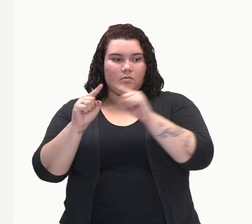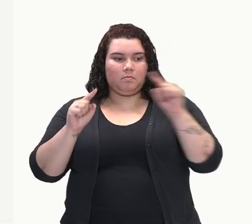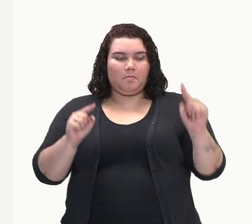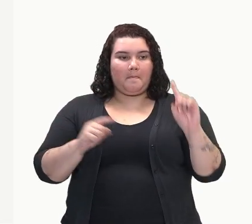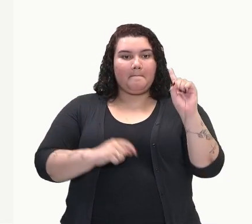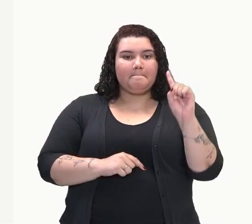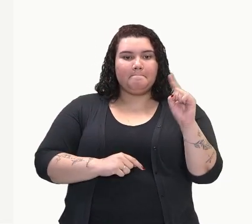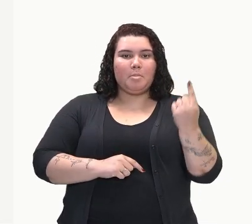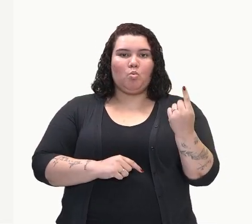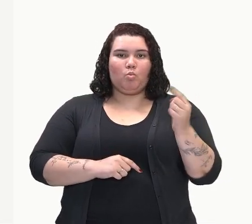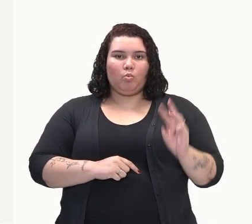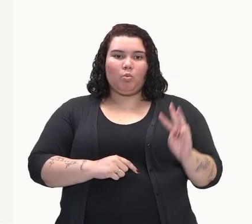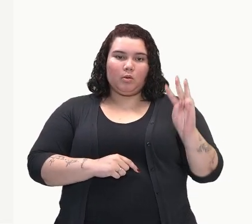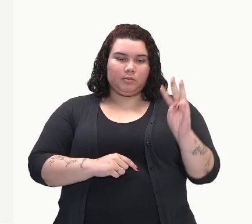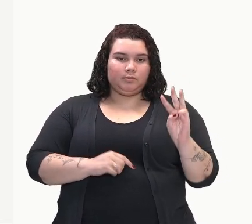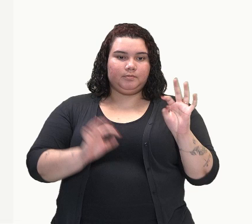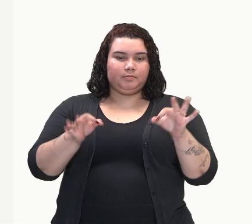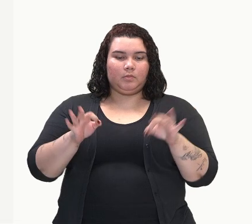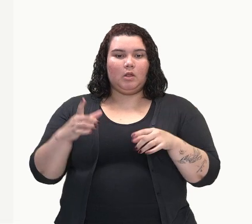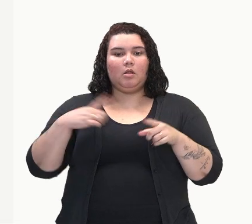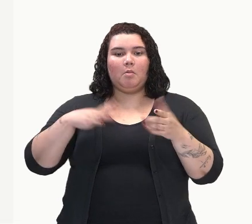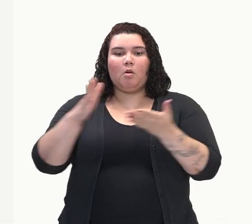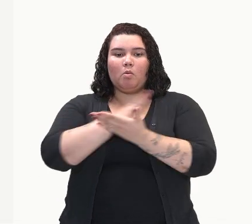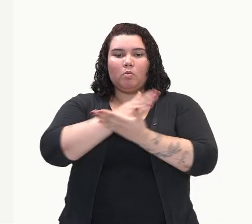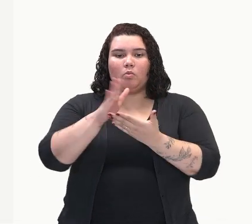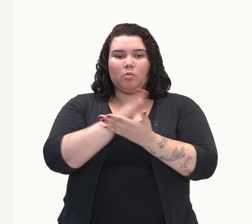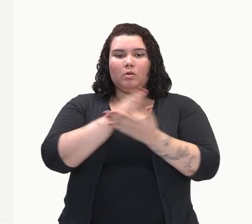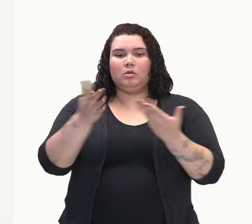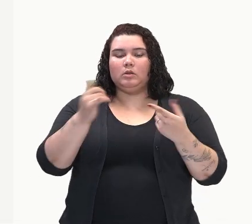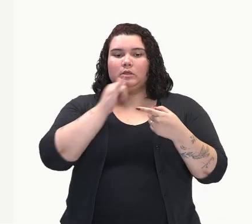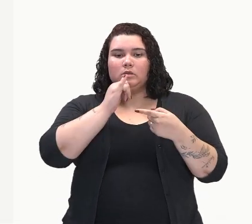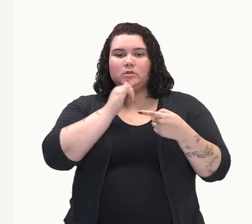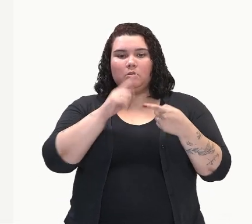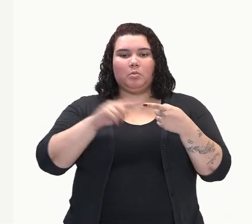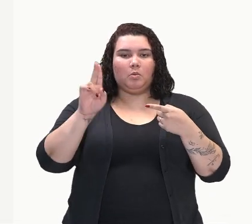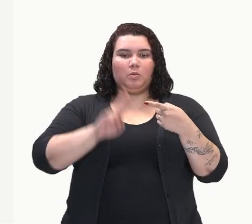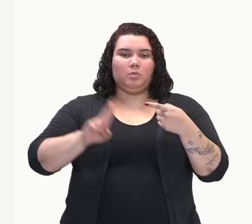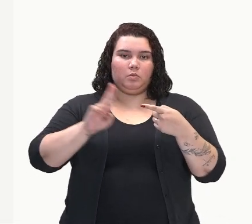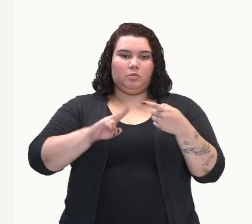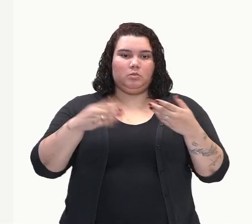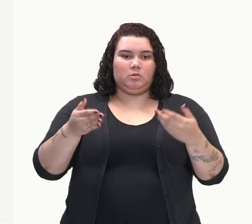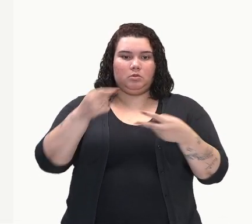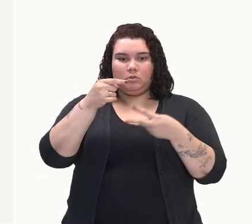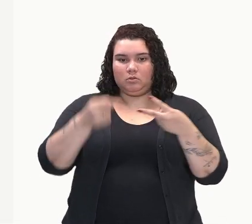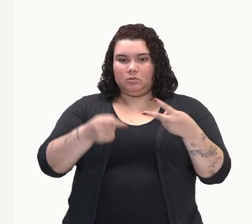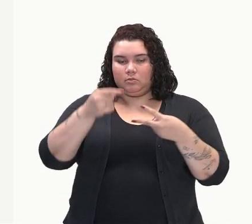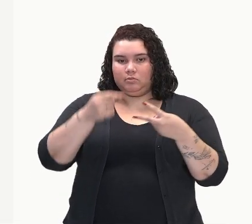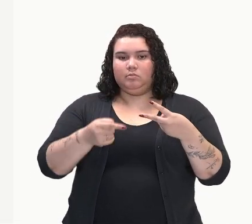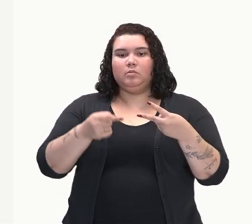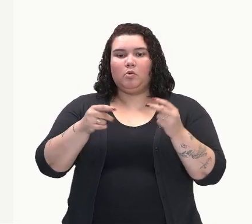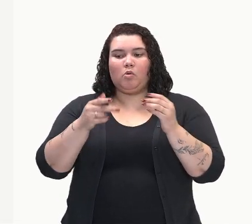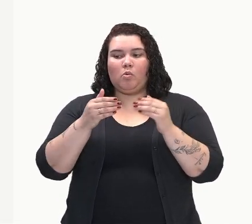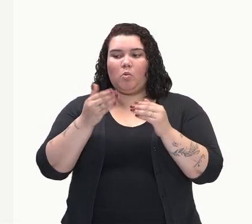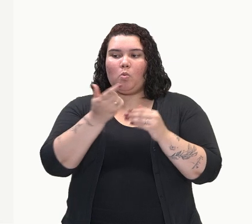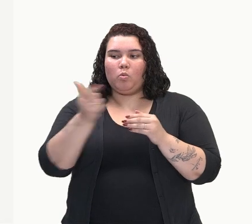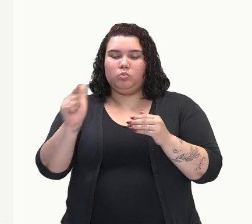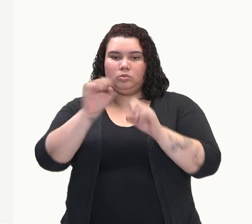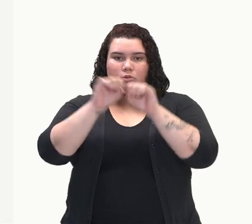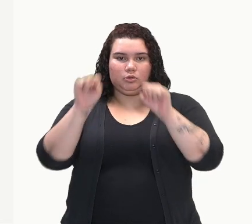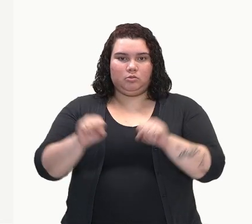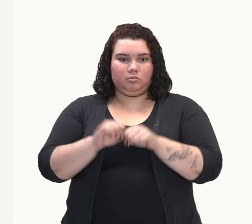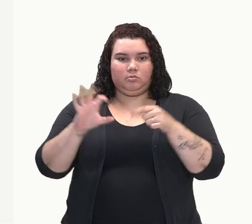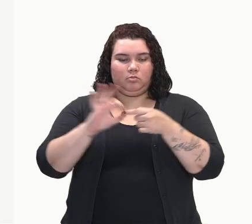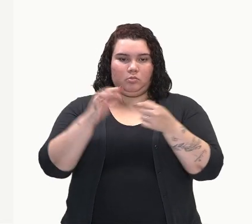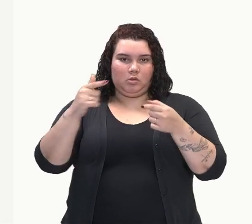1000 watts. E algumas unidades especiais utilizadas aí, fora do sistema internacional, que é